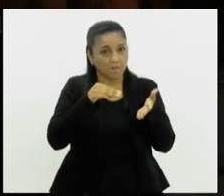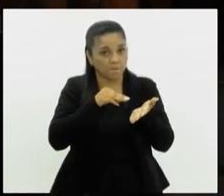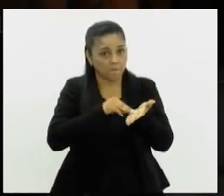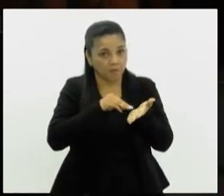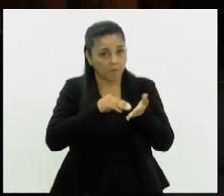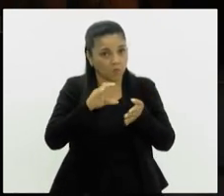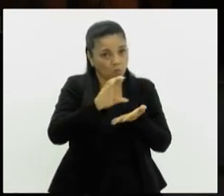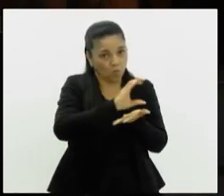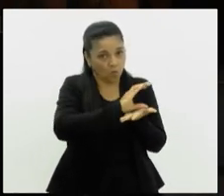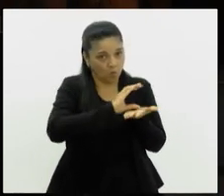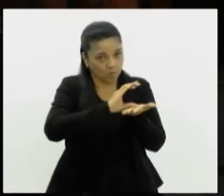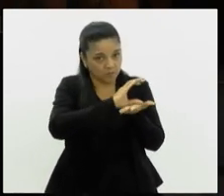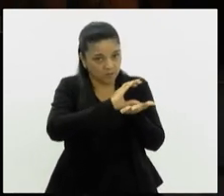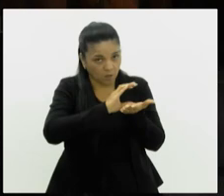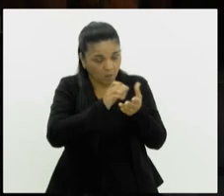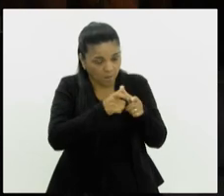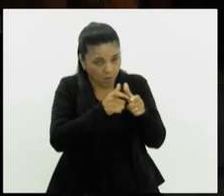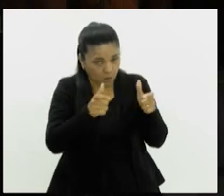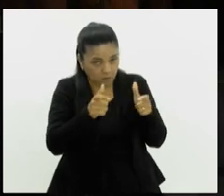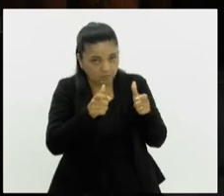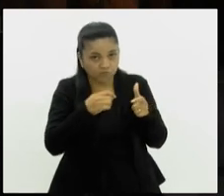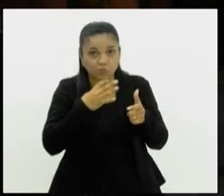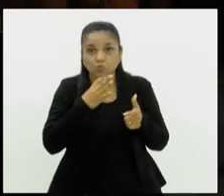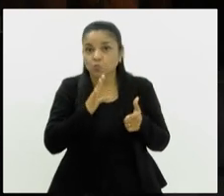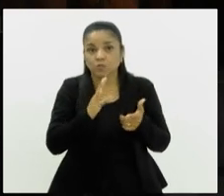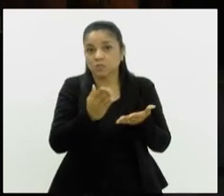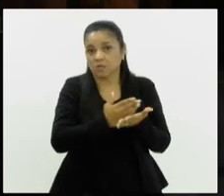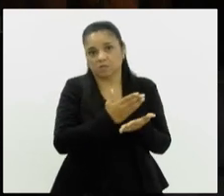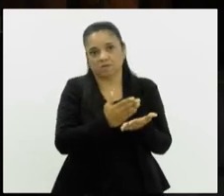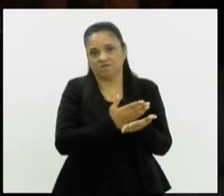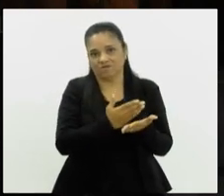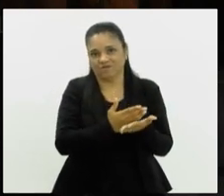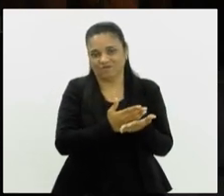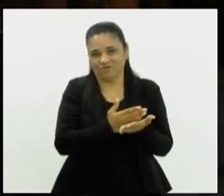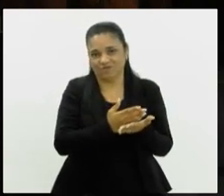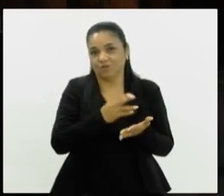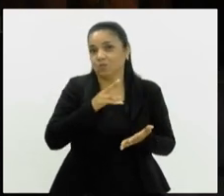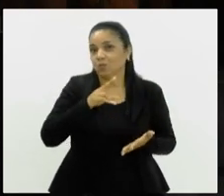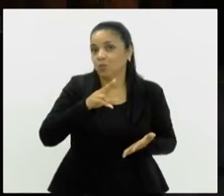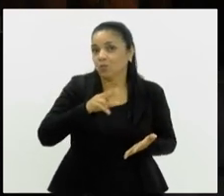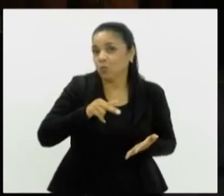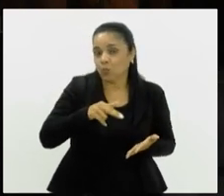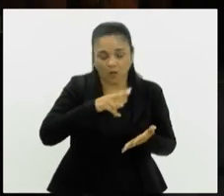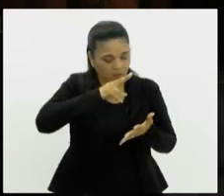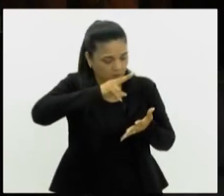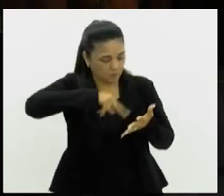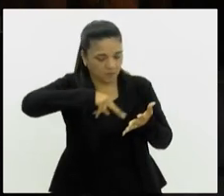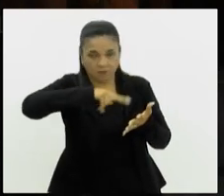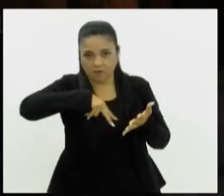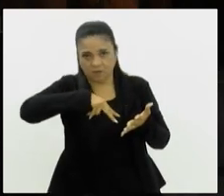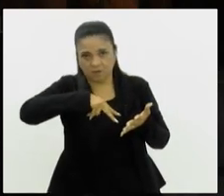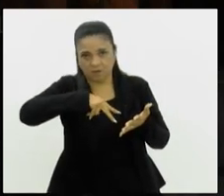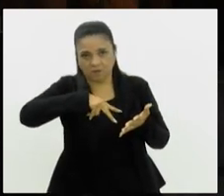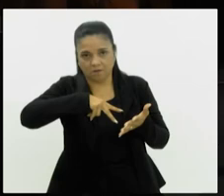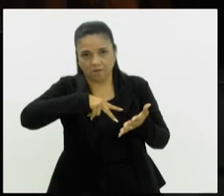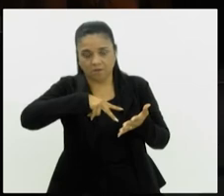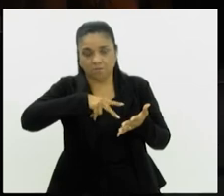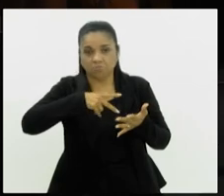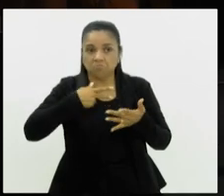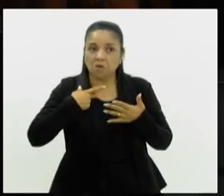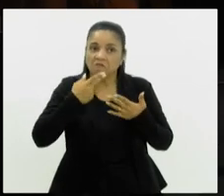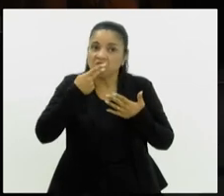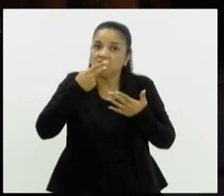comissão, sequer conhecíamos o livro. Nunca havíamos lido, para nos